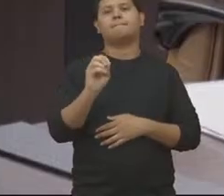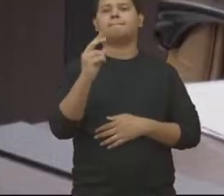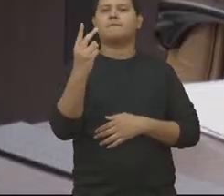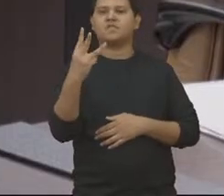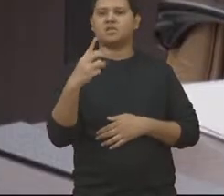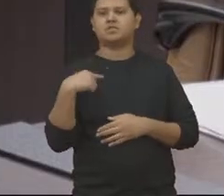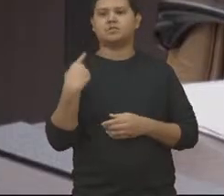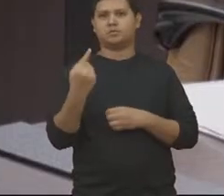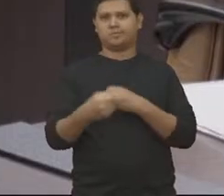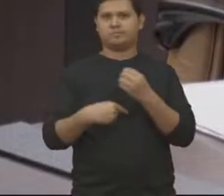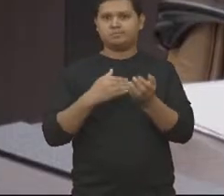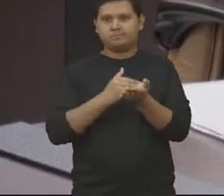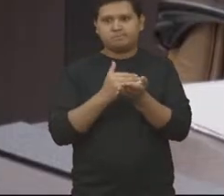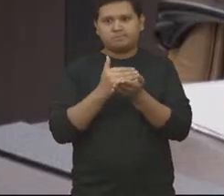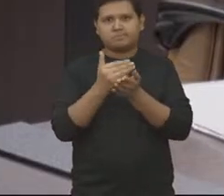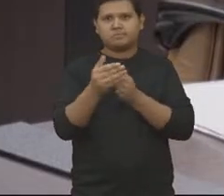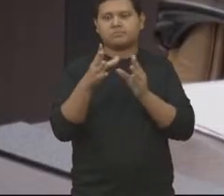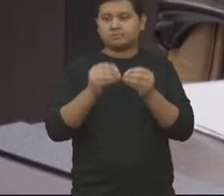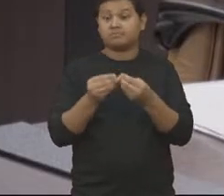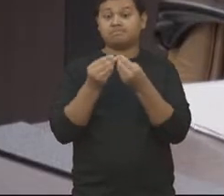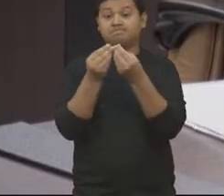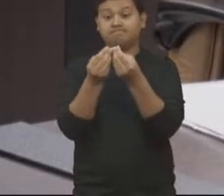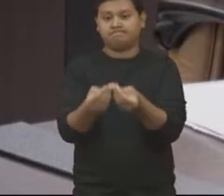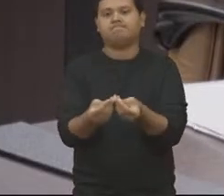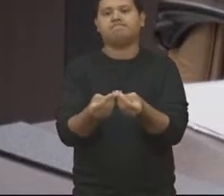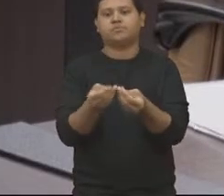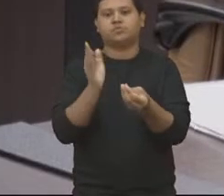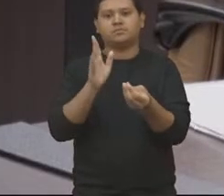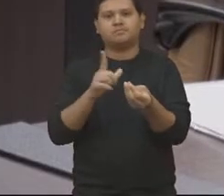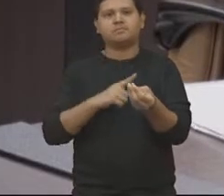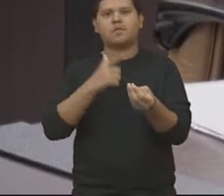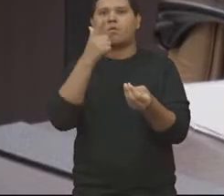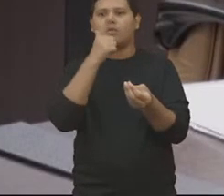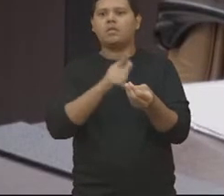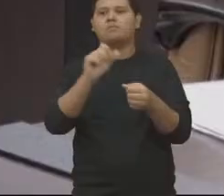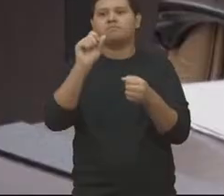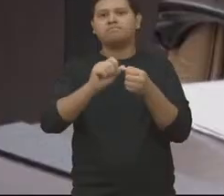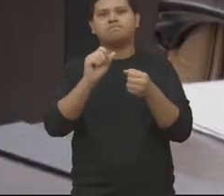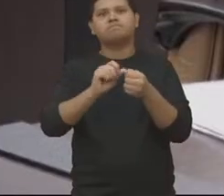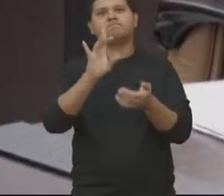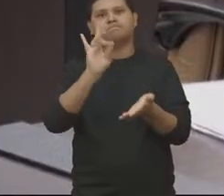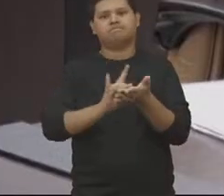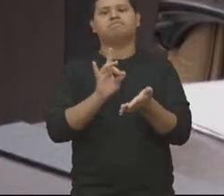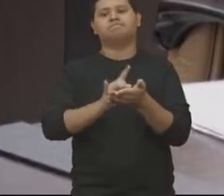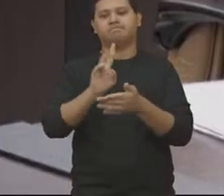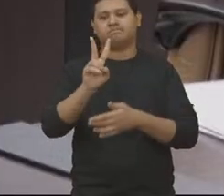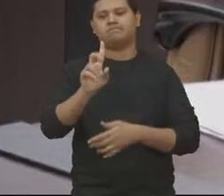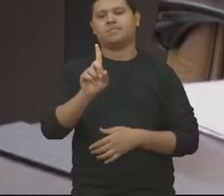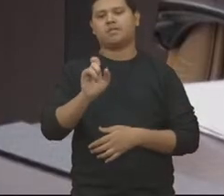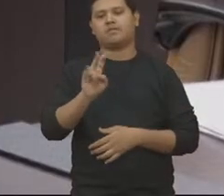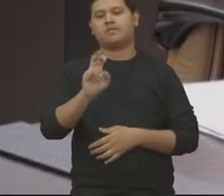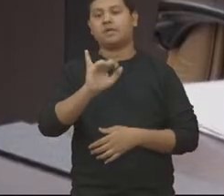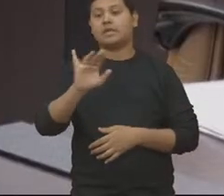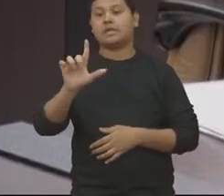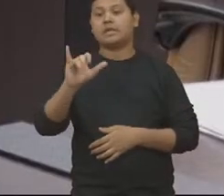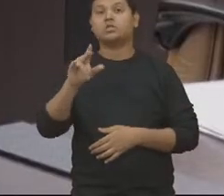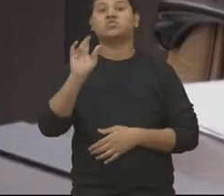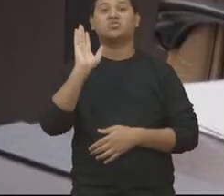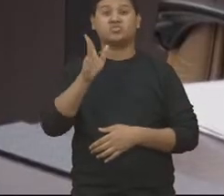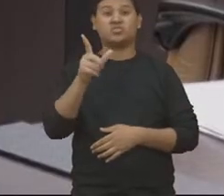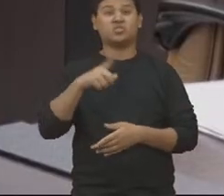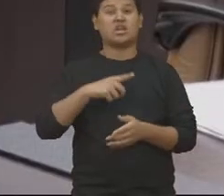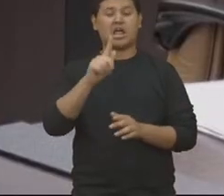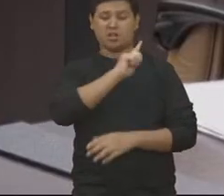nós iniciamos o ano entregando, 2025, iniciamos o ano entregando a Davi Lino. Então, estava no plano de governo